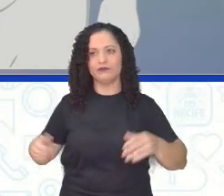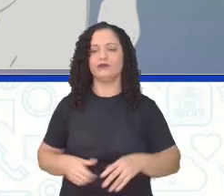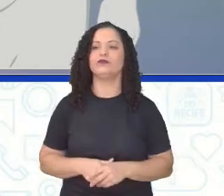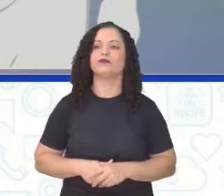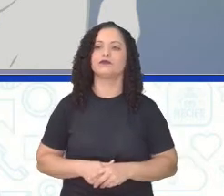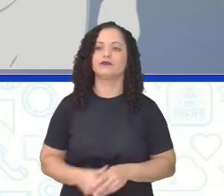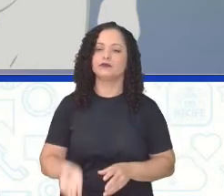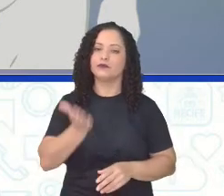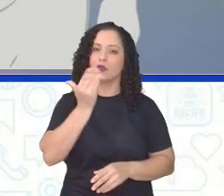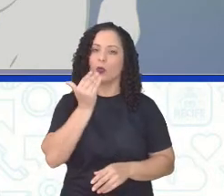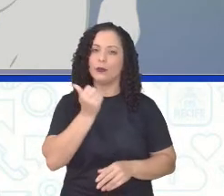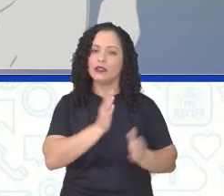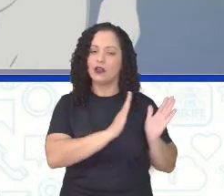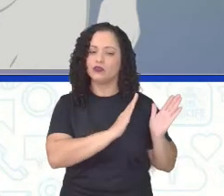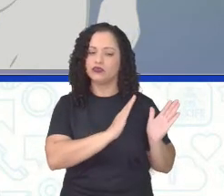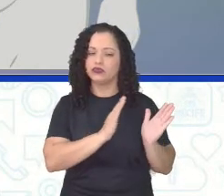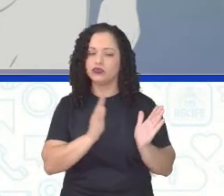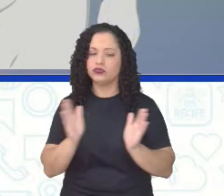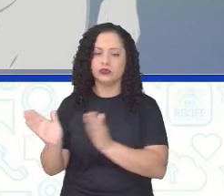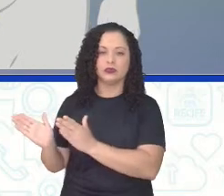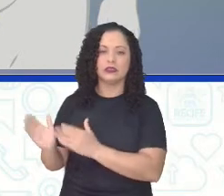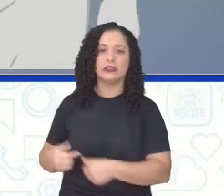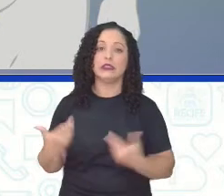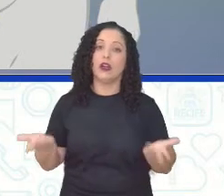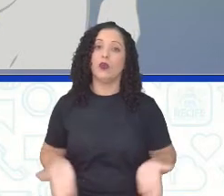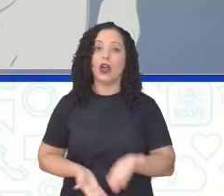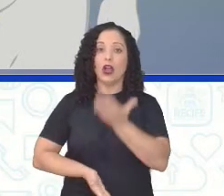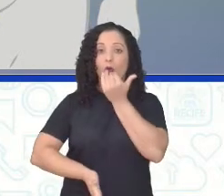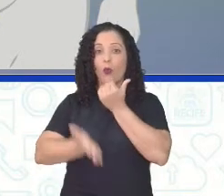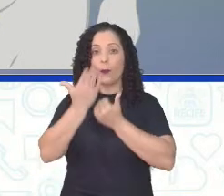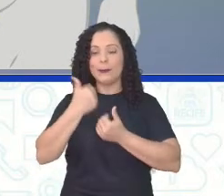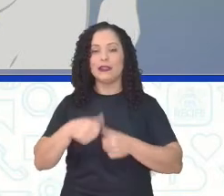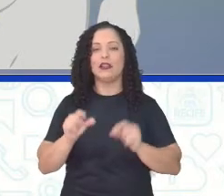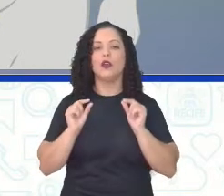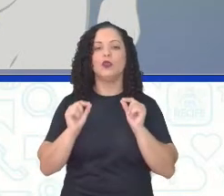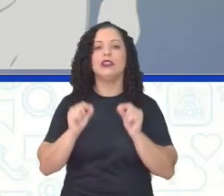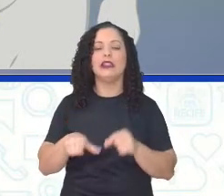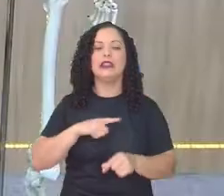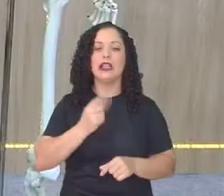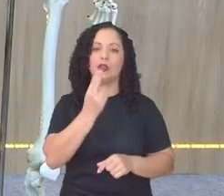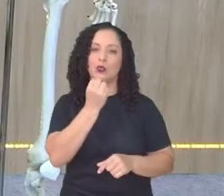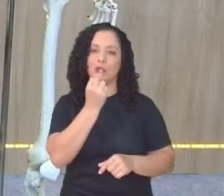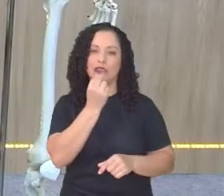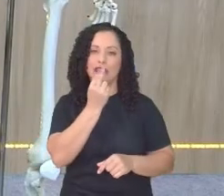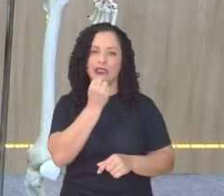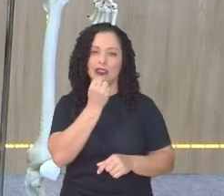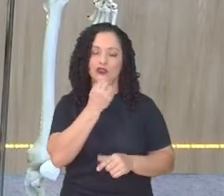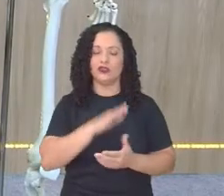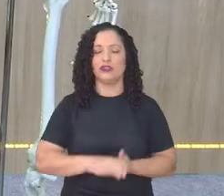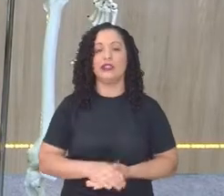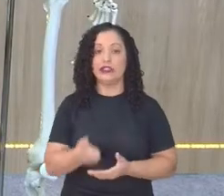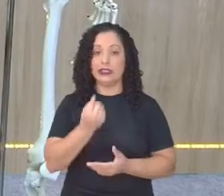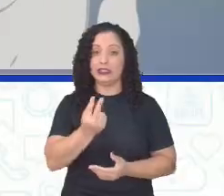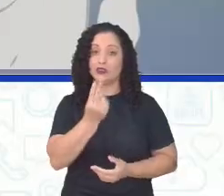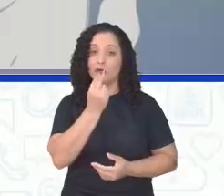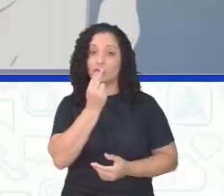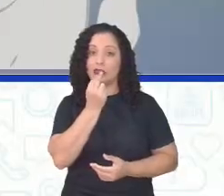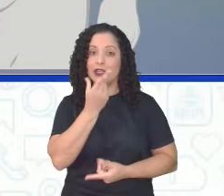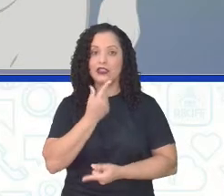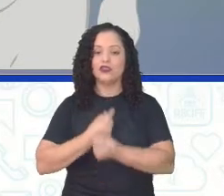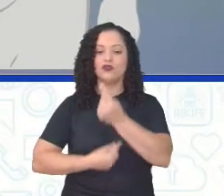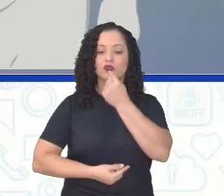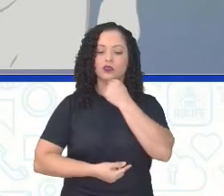alimentos. E aí, o que é que acontece? Esses alimentos, eles são ricos em nutrientes. E os nutrientes, eles vão